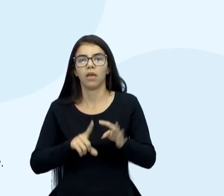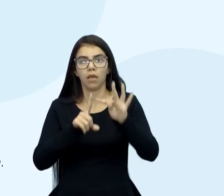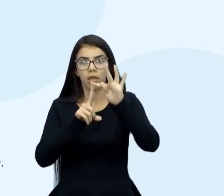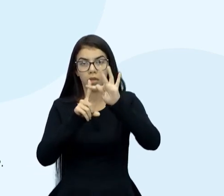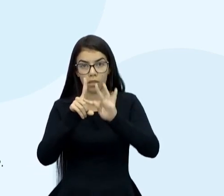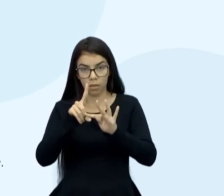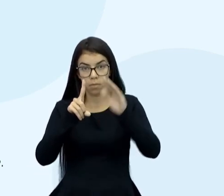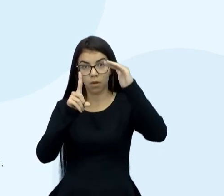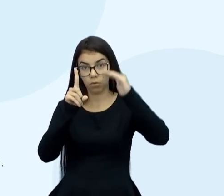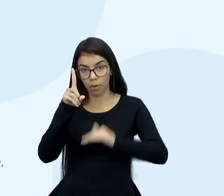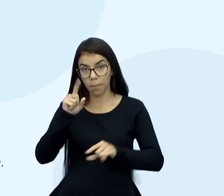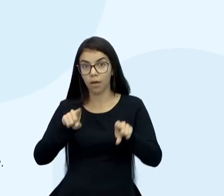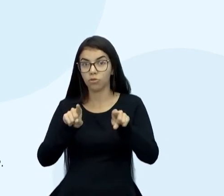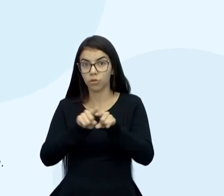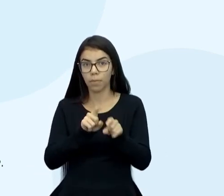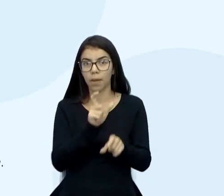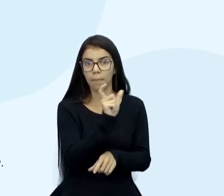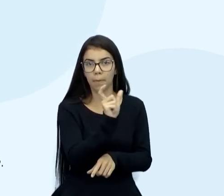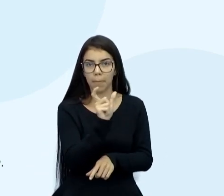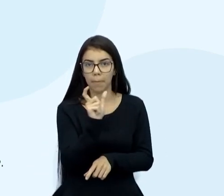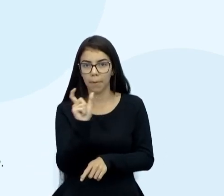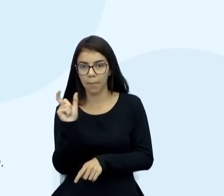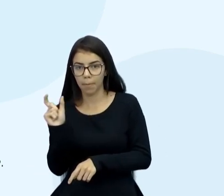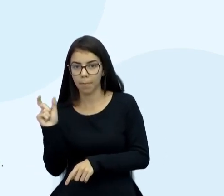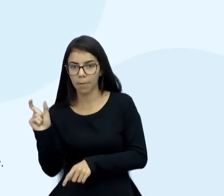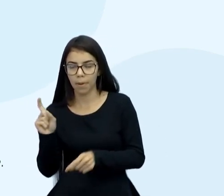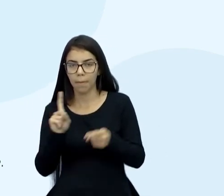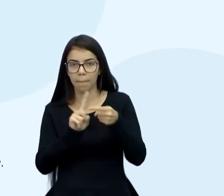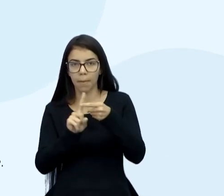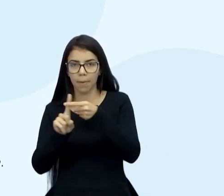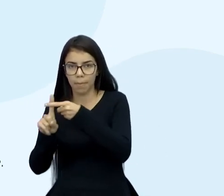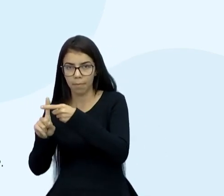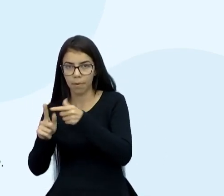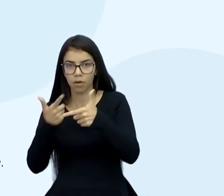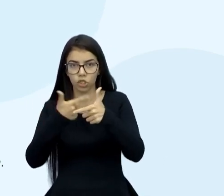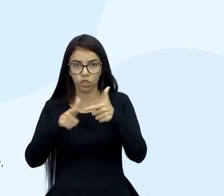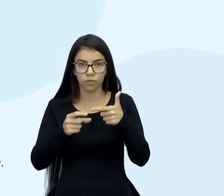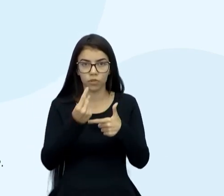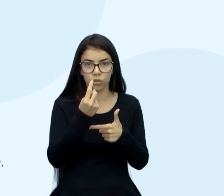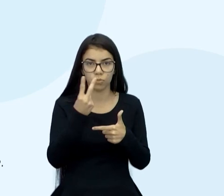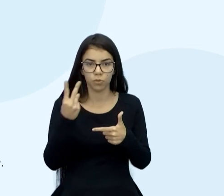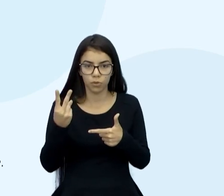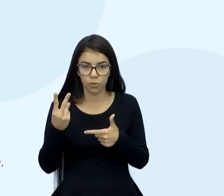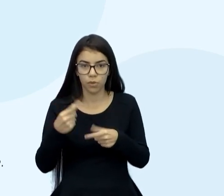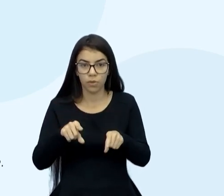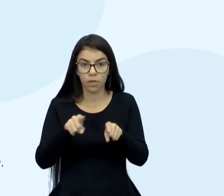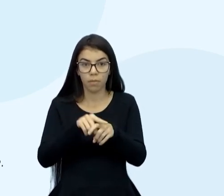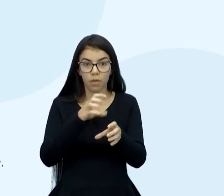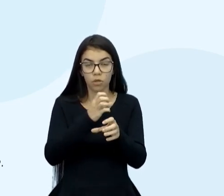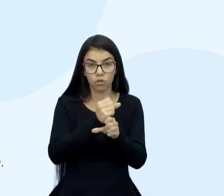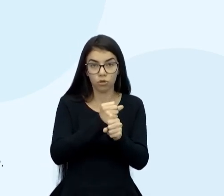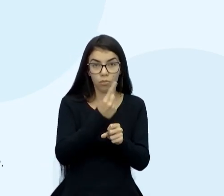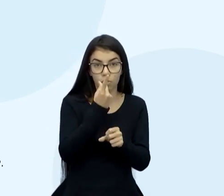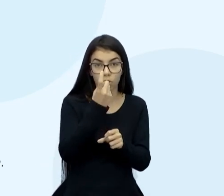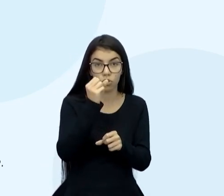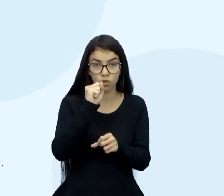raciocínio, somando todas as temperaturas mínimas em 18,7